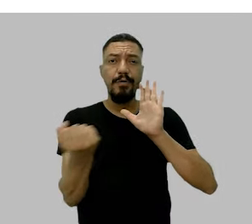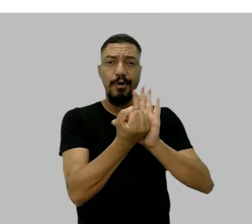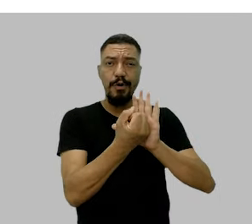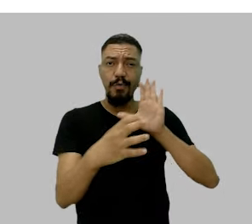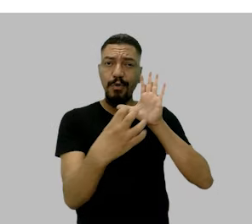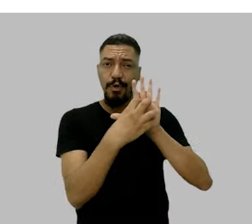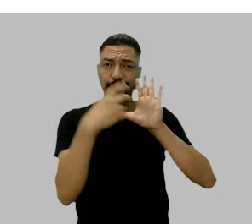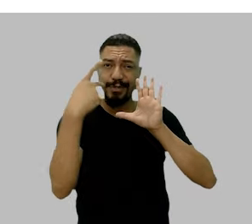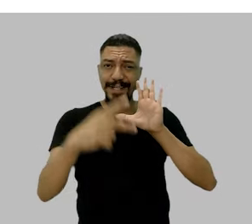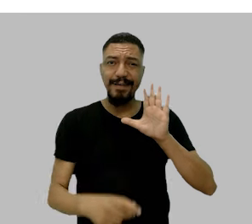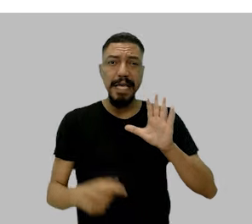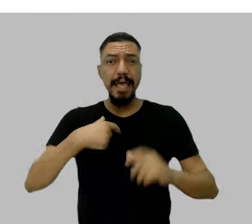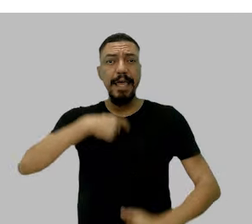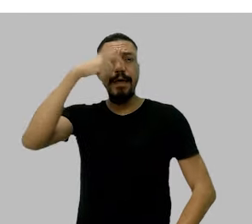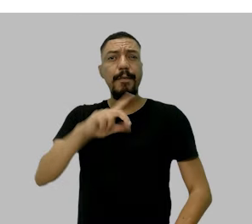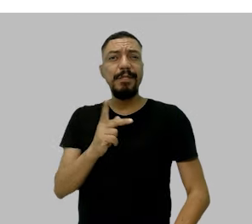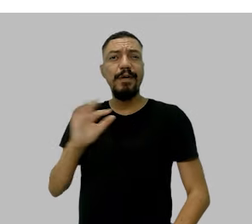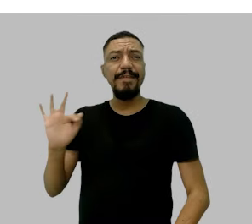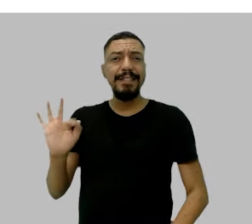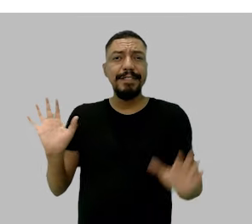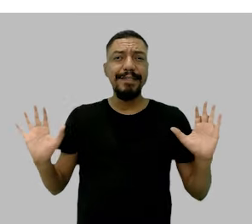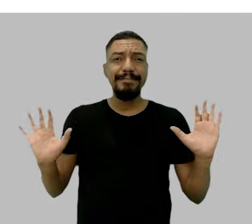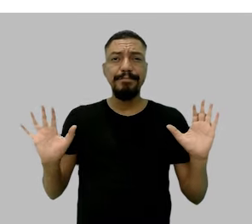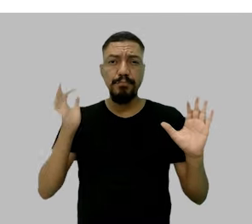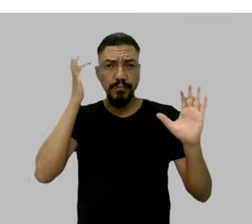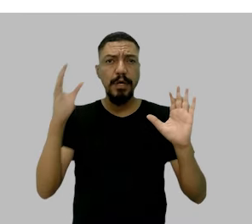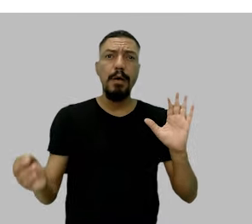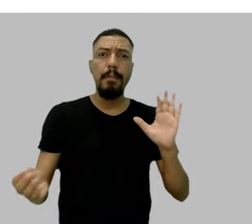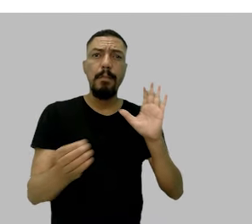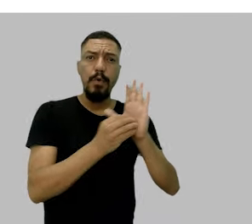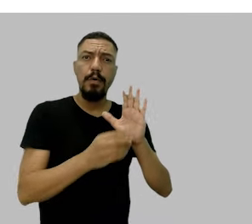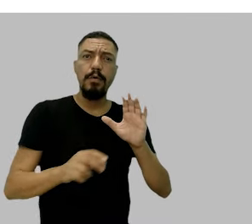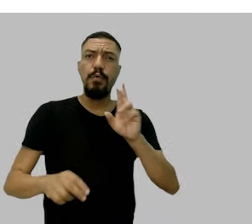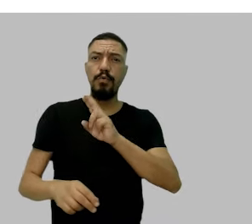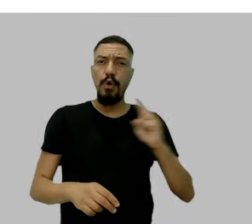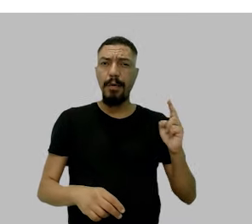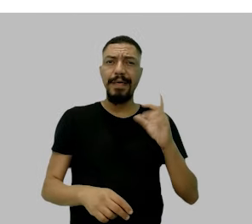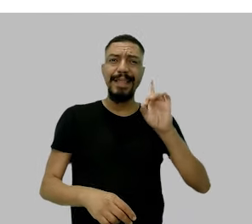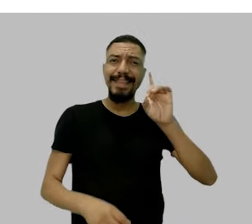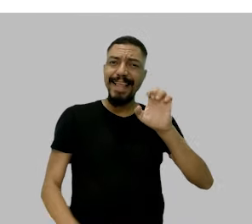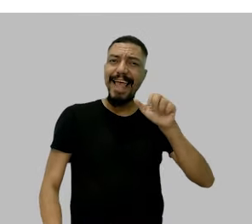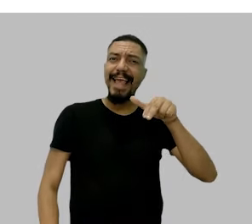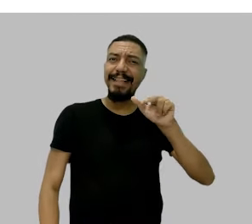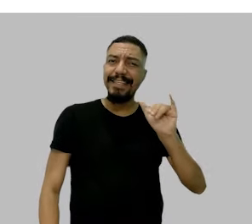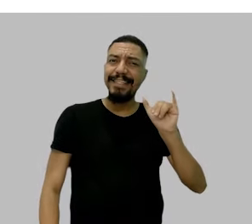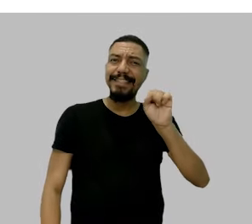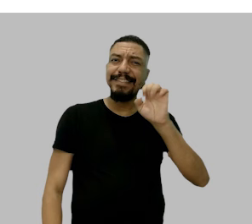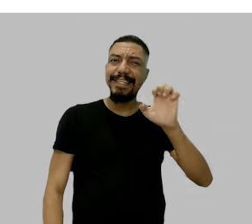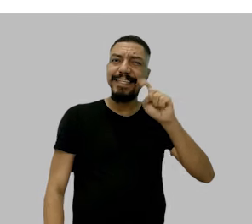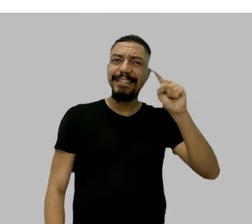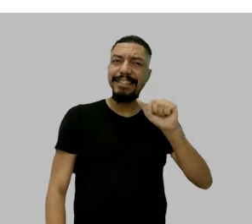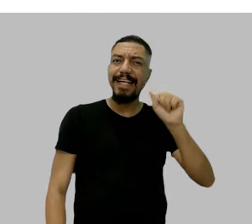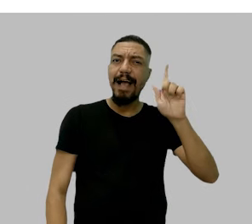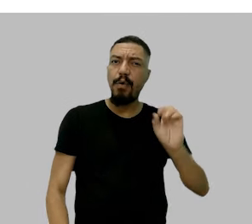eu sou uma pessoa física, né? Sei lá, põe Denise Zabo apresenta. Foi você que ganhou o edital, você que está fazendo o negócio, põe seu